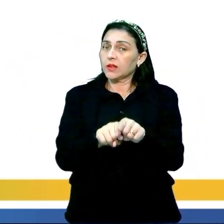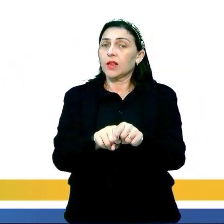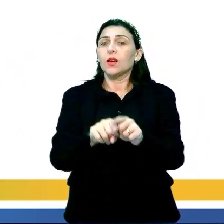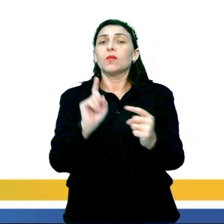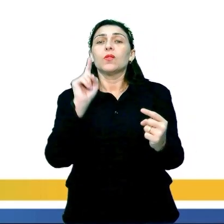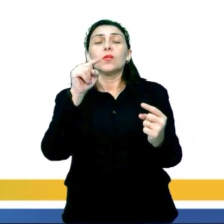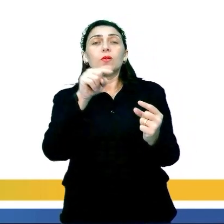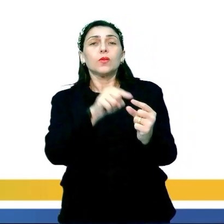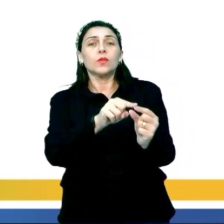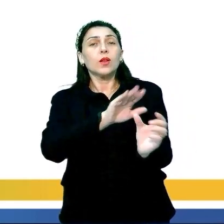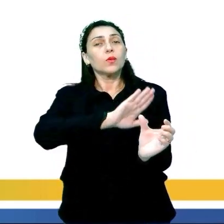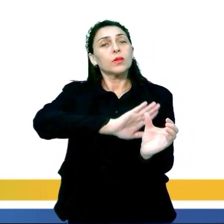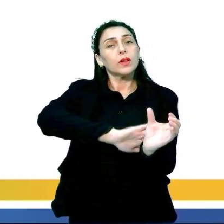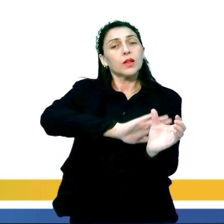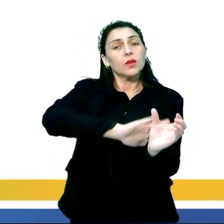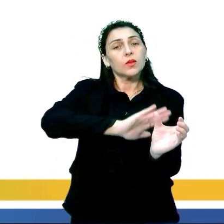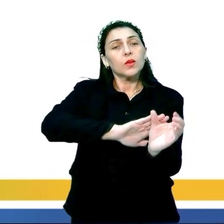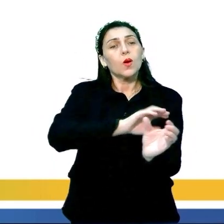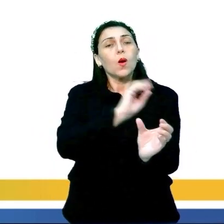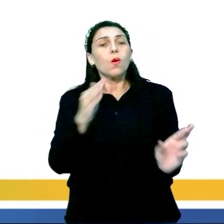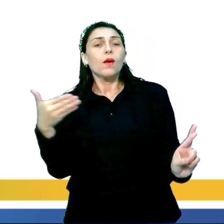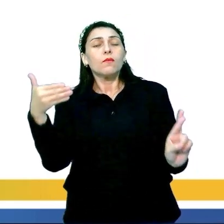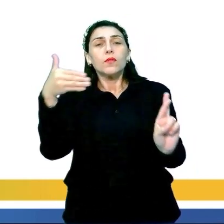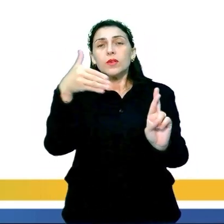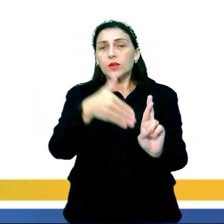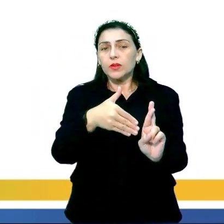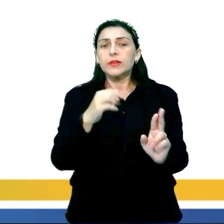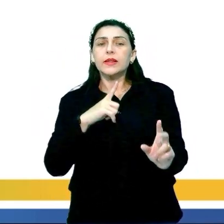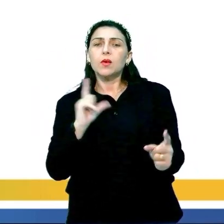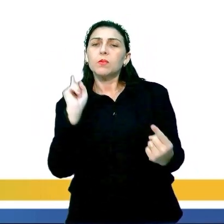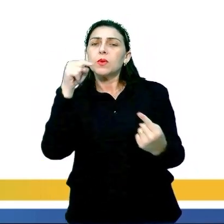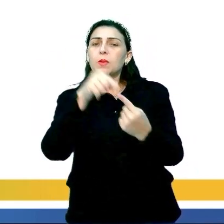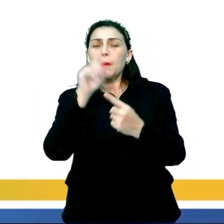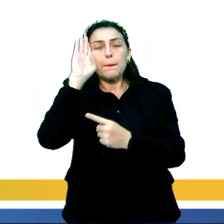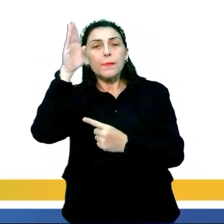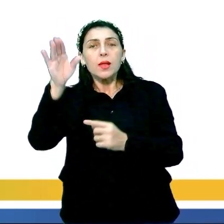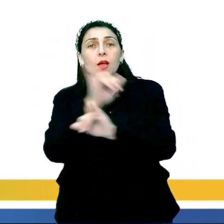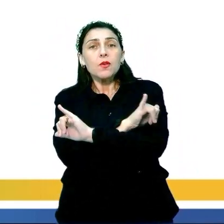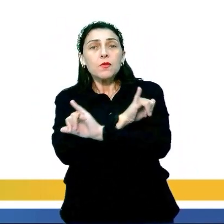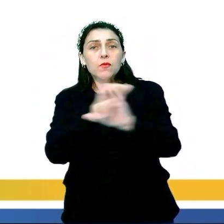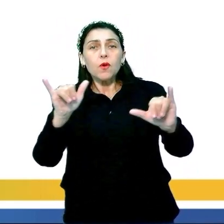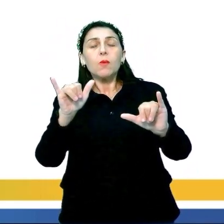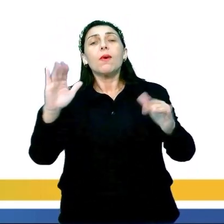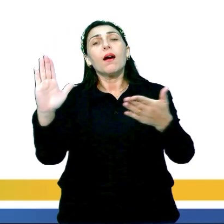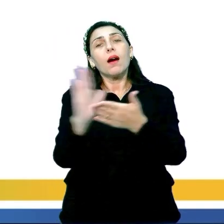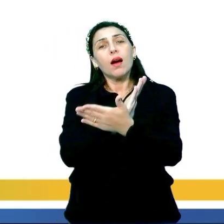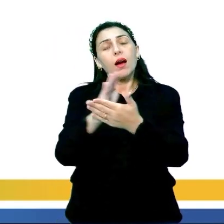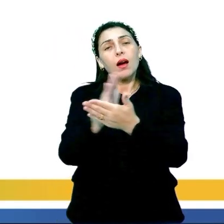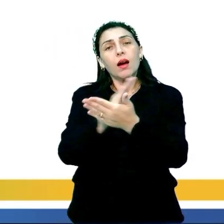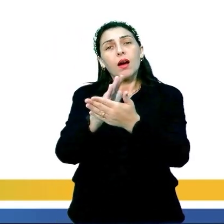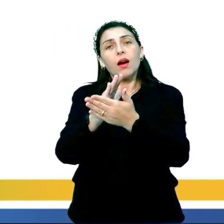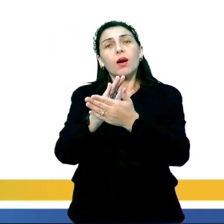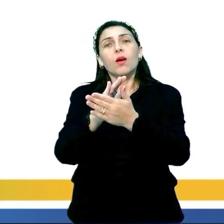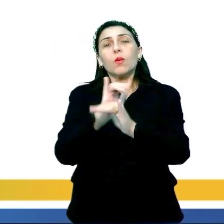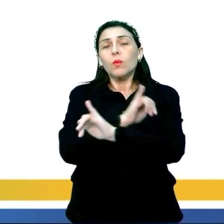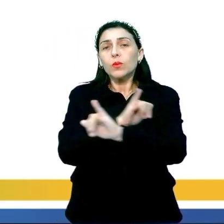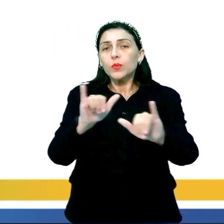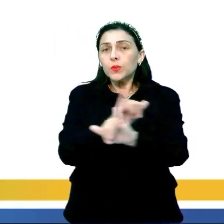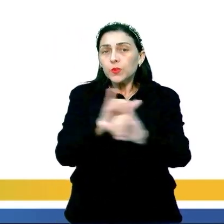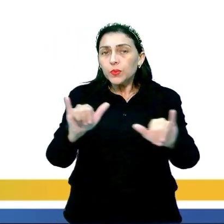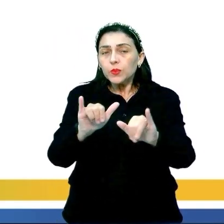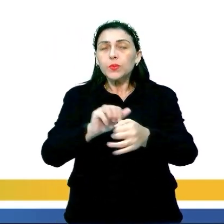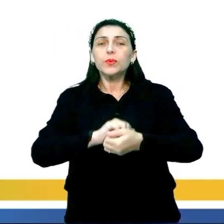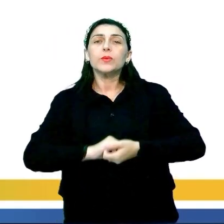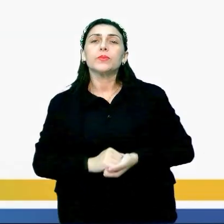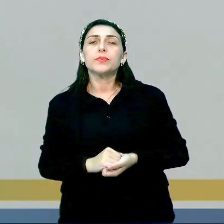de função denotativa ou referencial, que tem como principal objetivo, sempre relembrando,